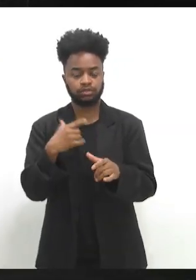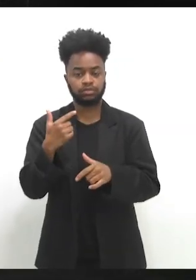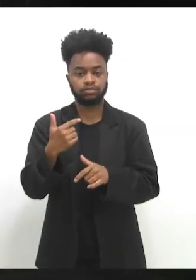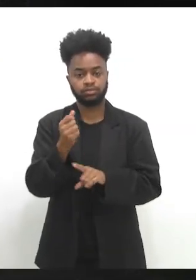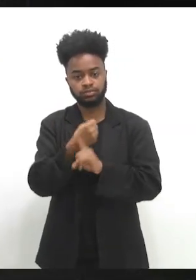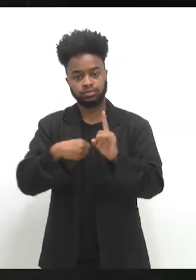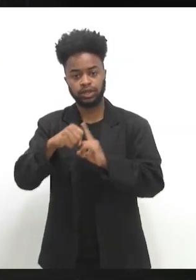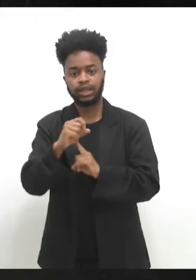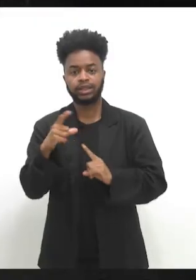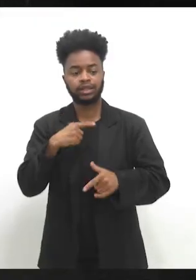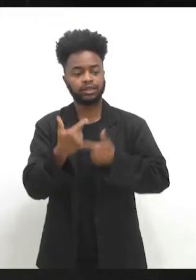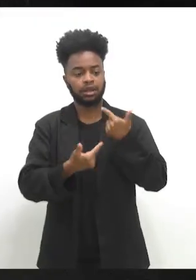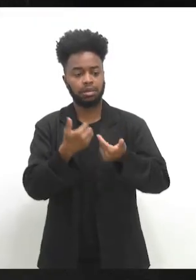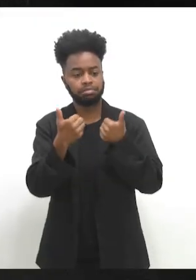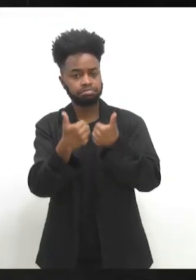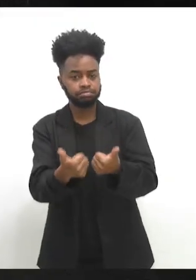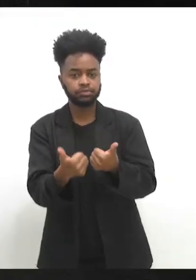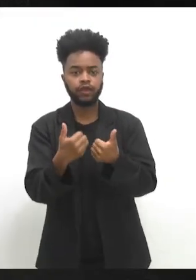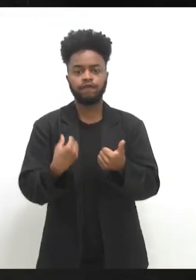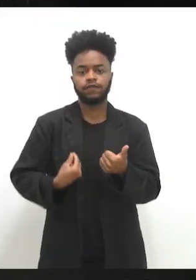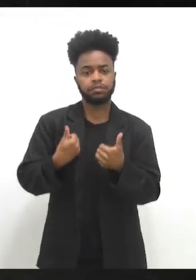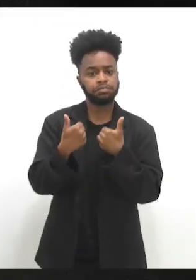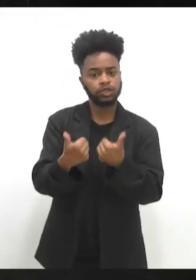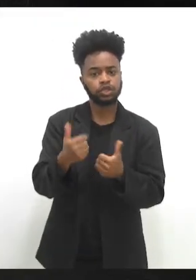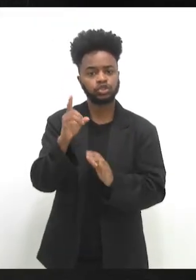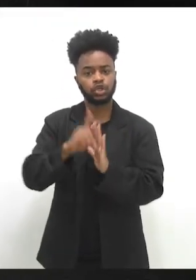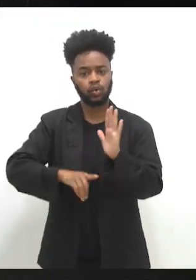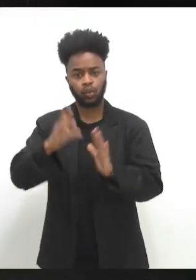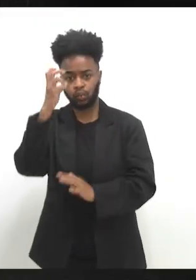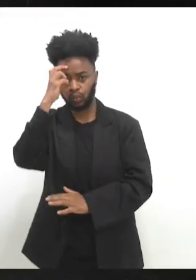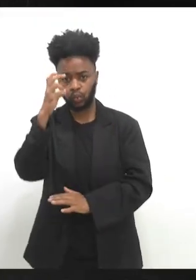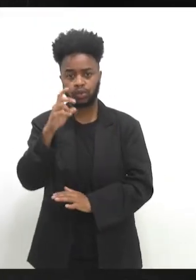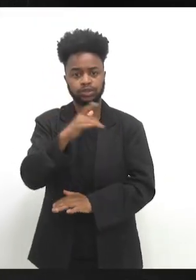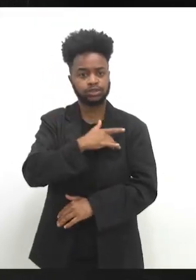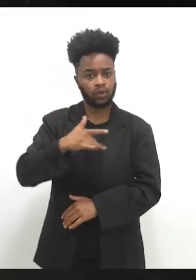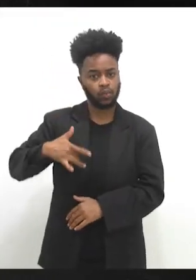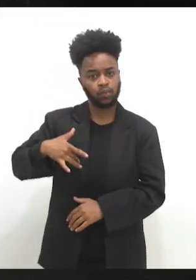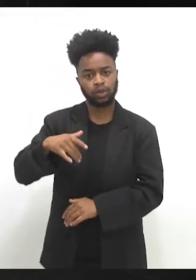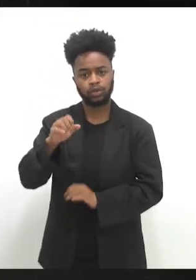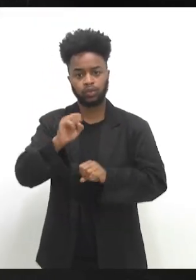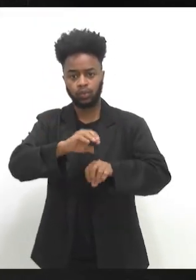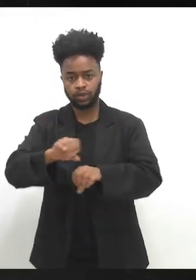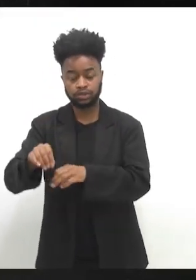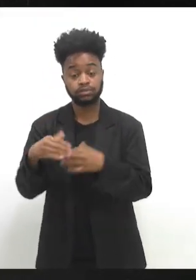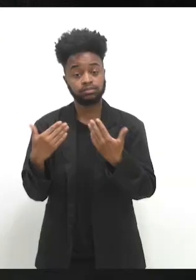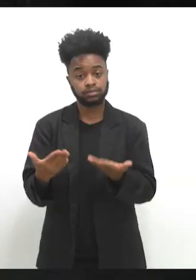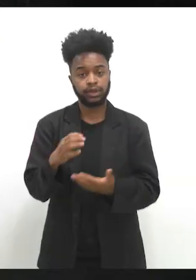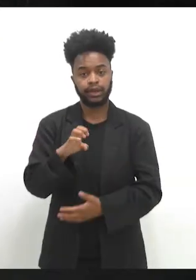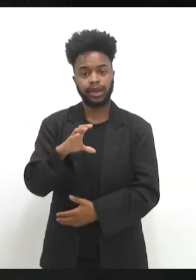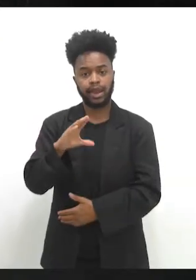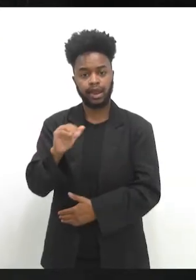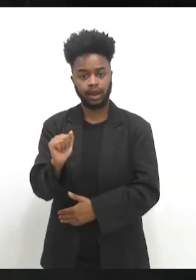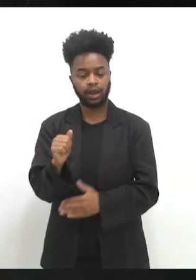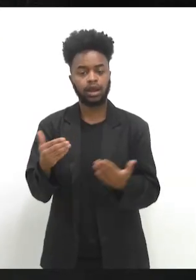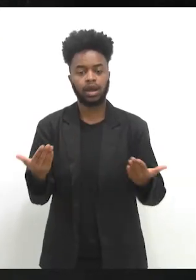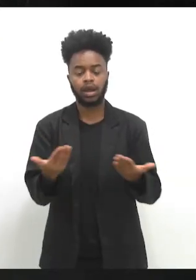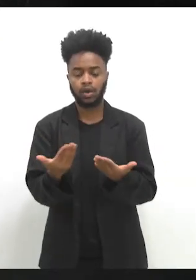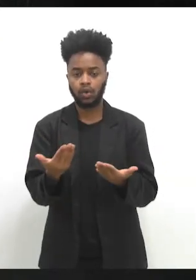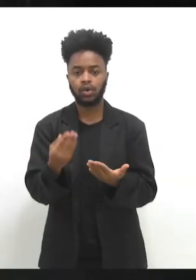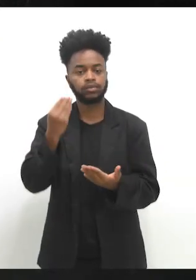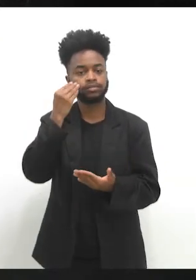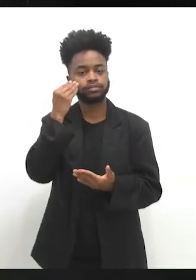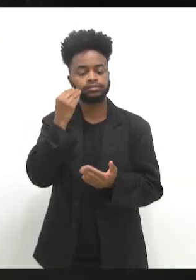com trabalho digno, vida digna, direito à cultura, direito à saúde, à educação, né? Então, o ECA veio justamente